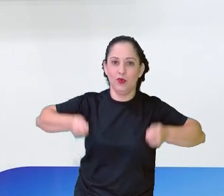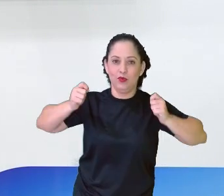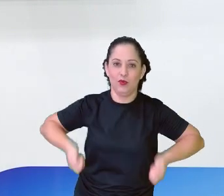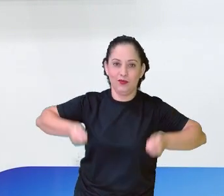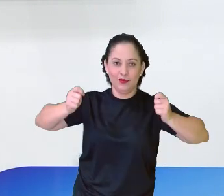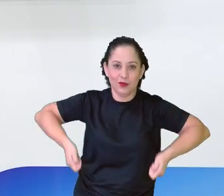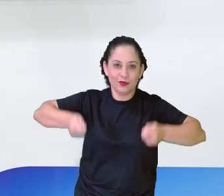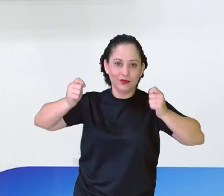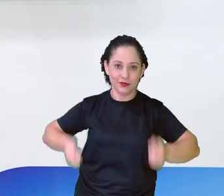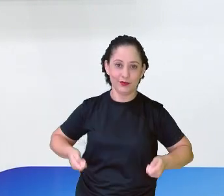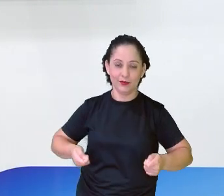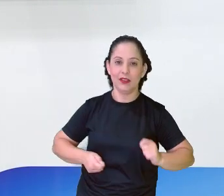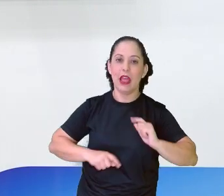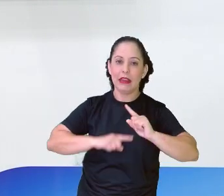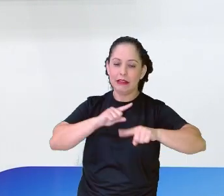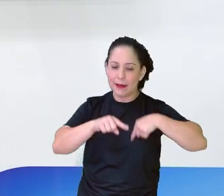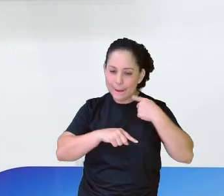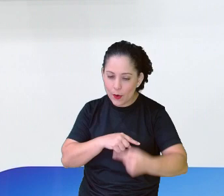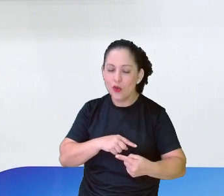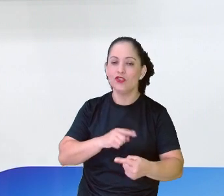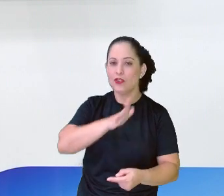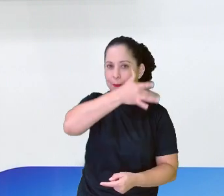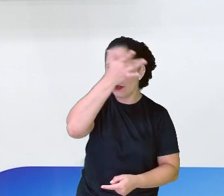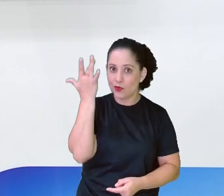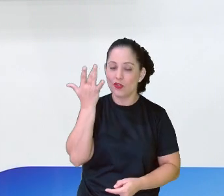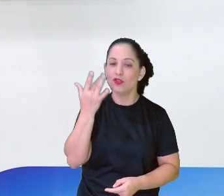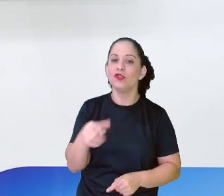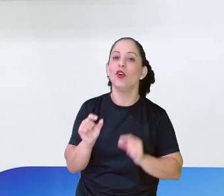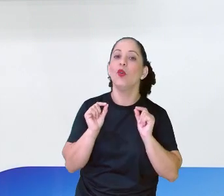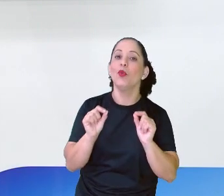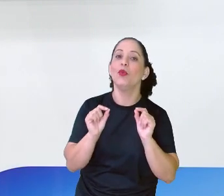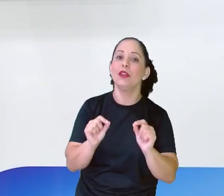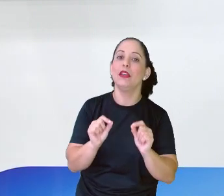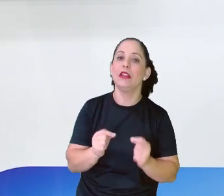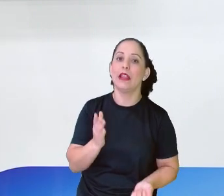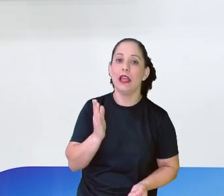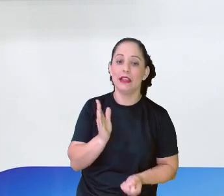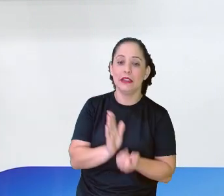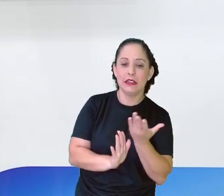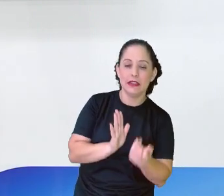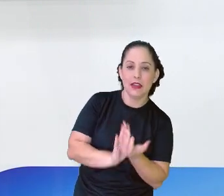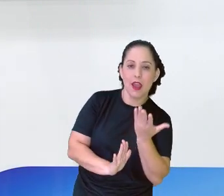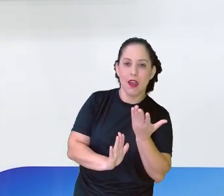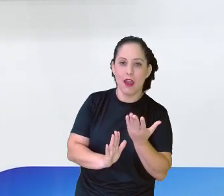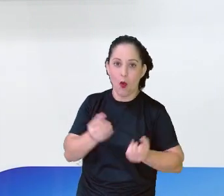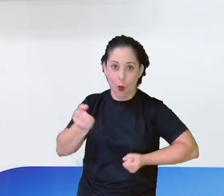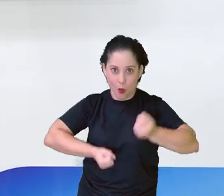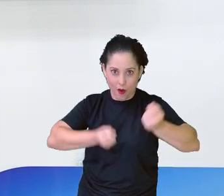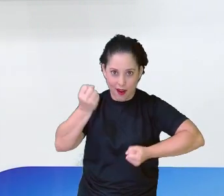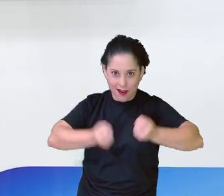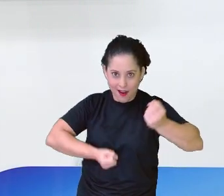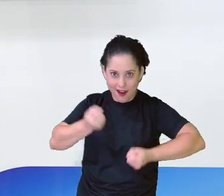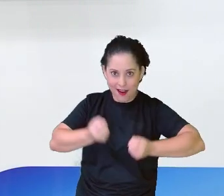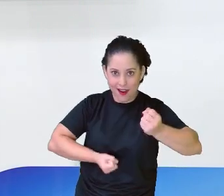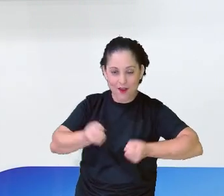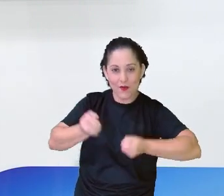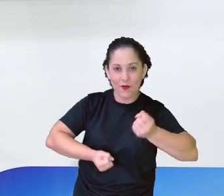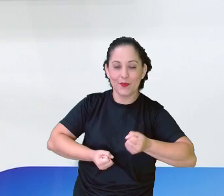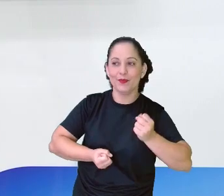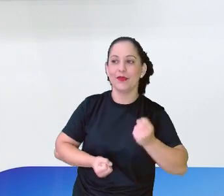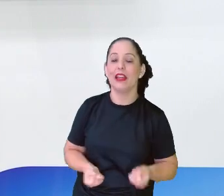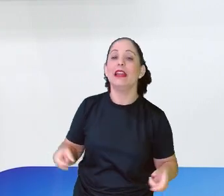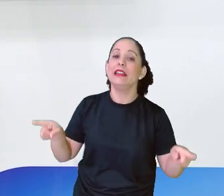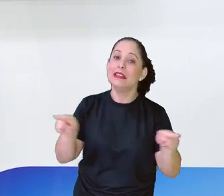carroças, aí depois foi evoluindo, as pessoas começaram a criar os primeiros automóveis e depois foi um processo longo